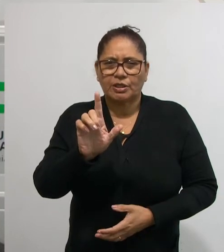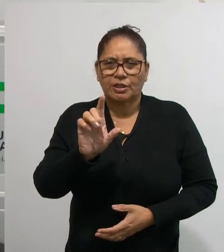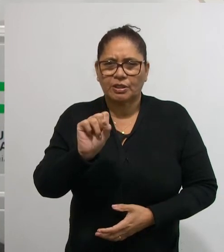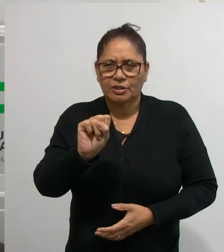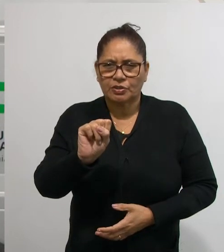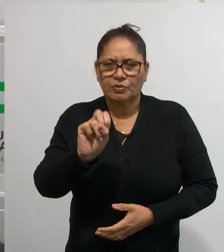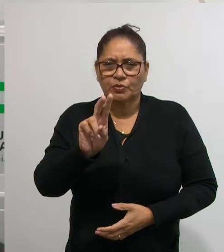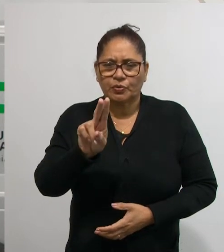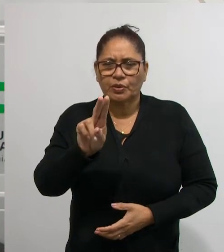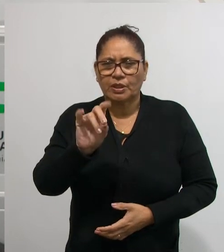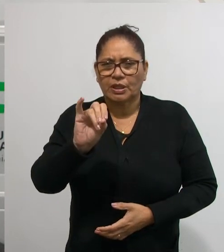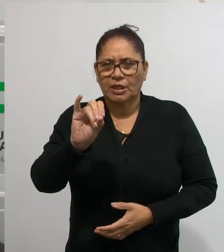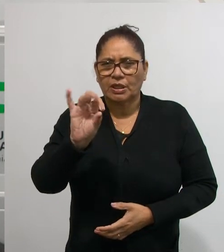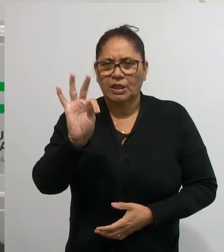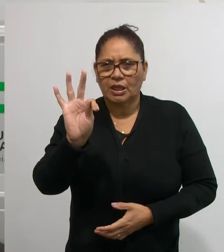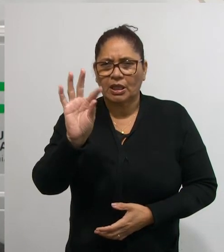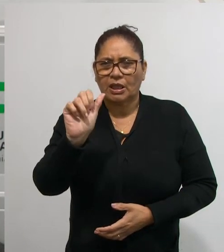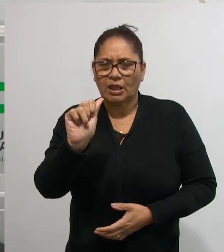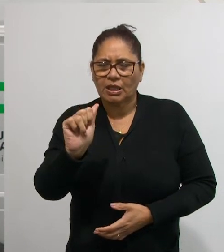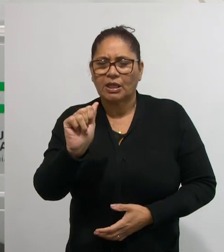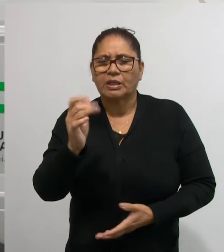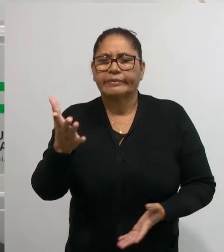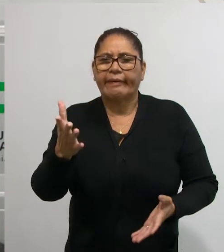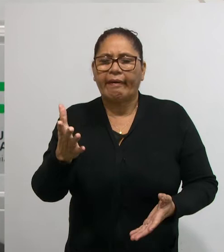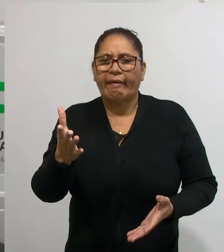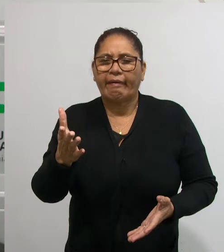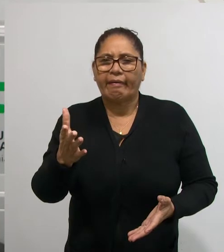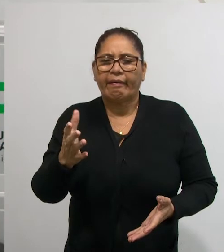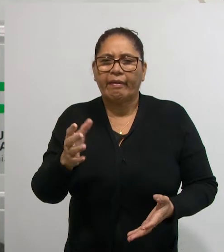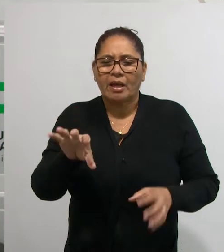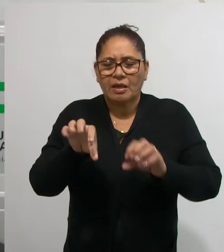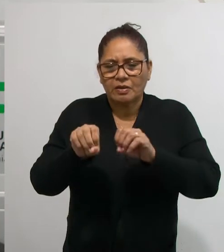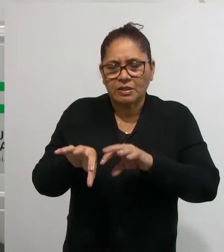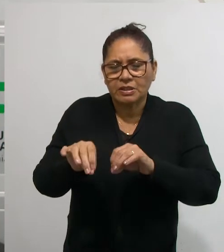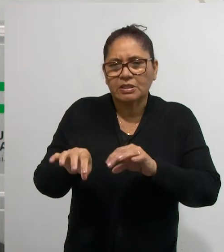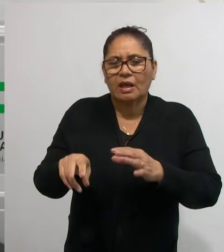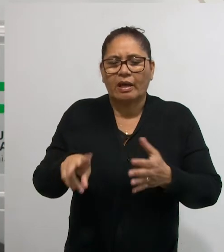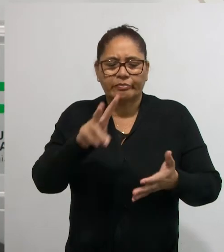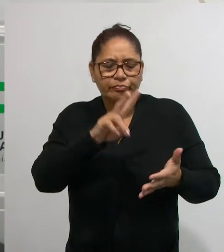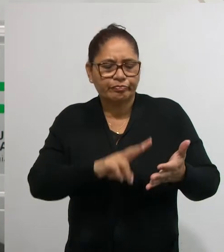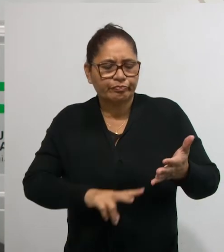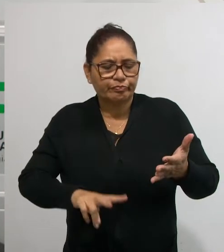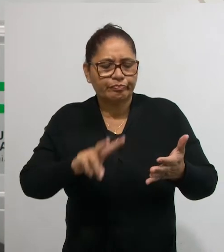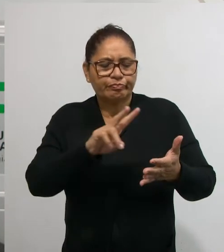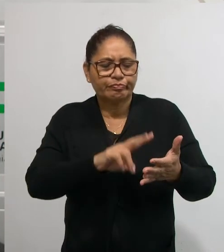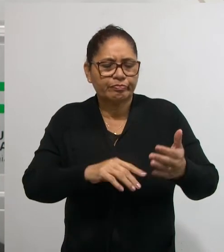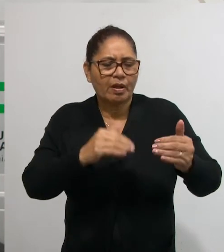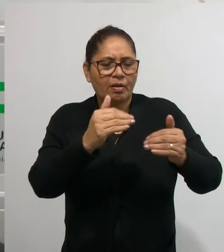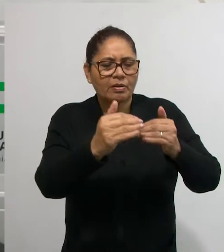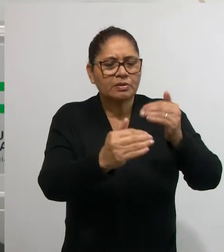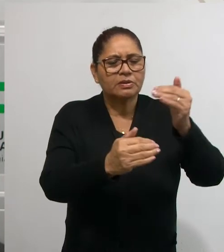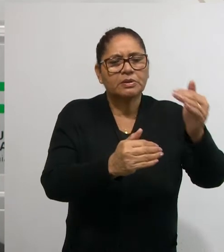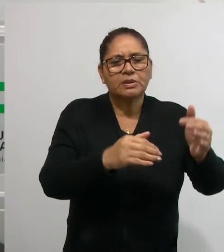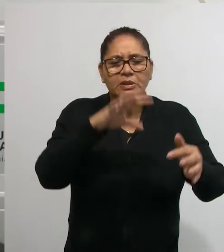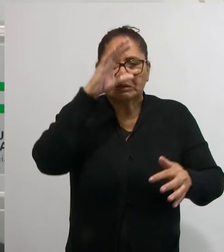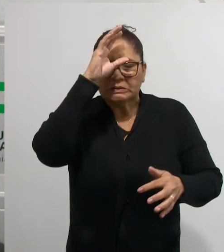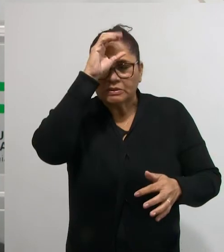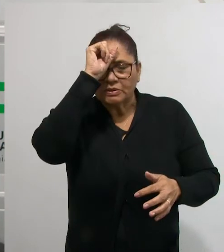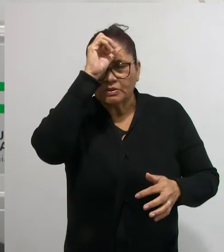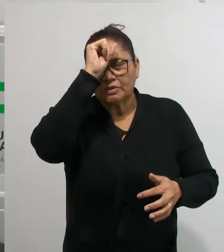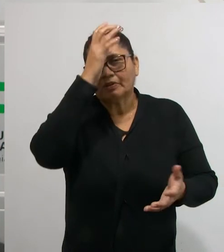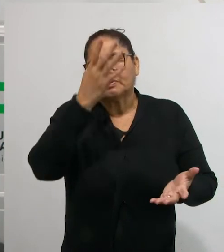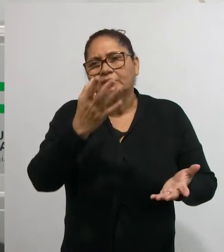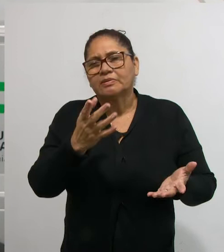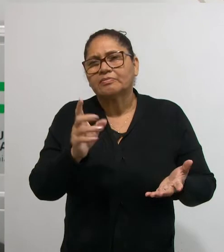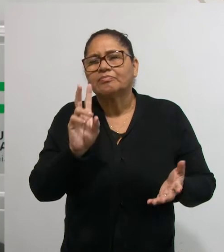de evangelização e catequização. Então, por meio da leitura, por meio do processo de a aprendizagem,